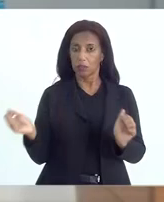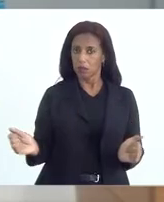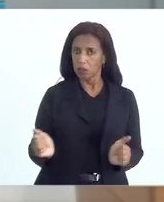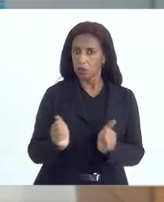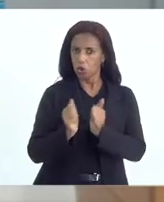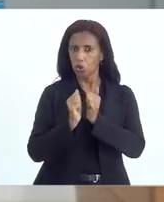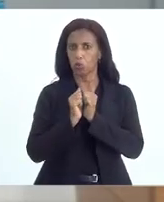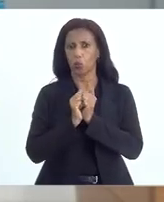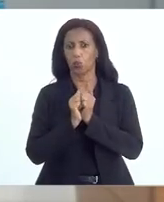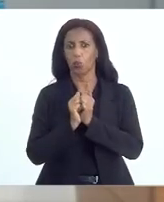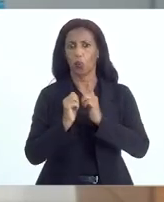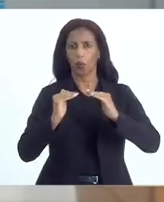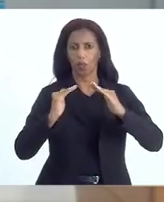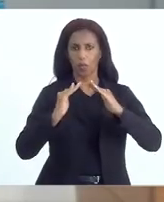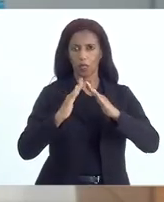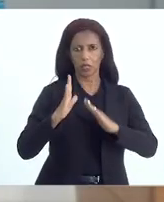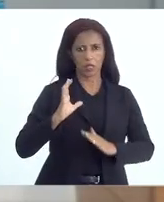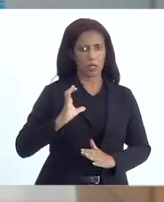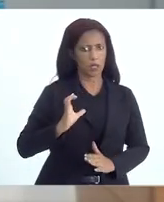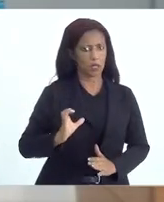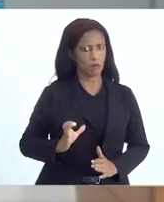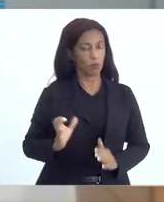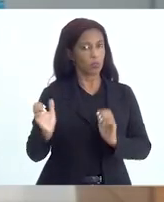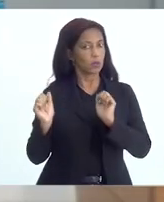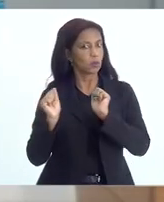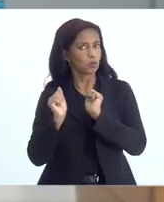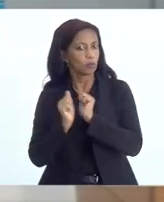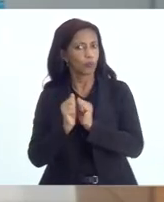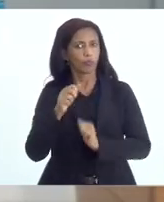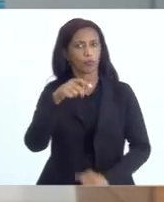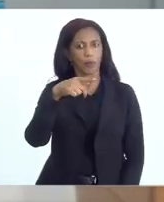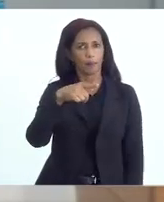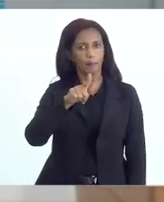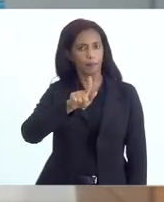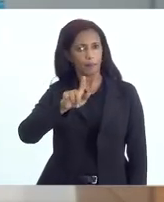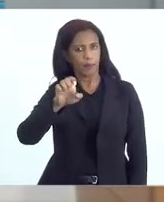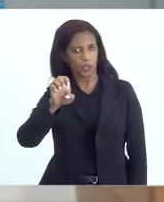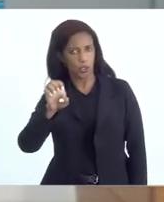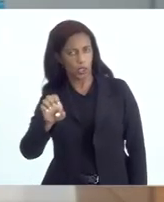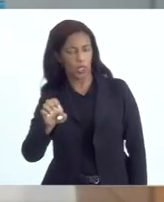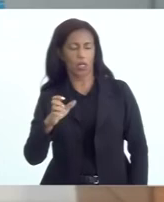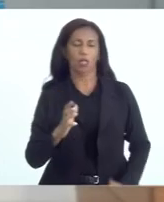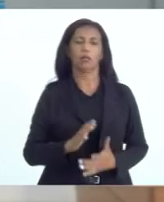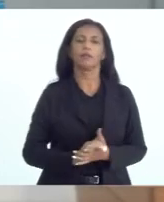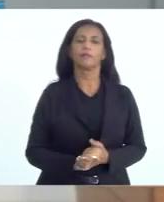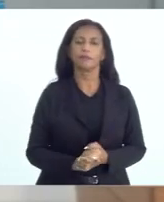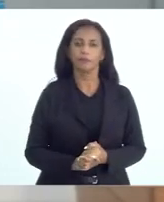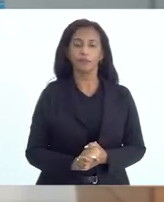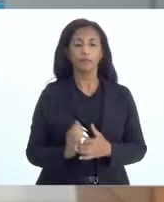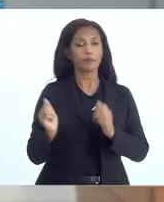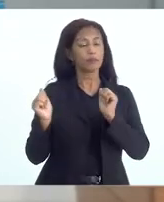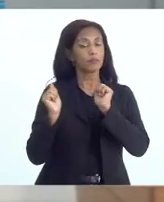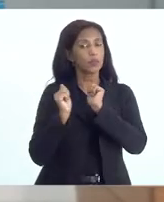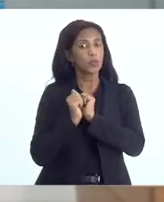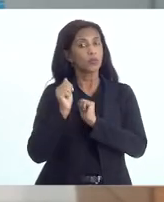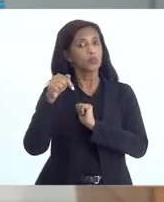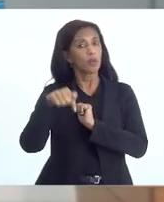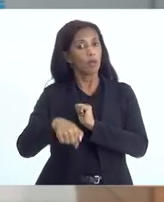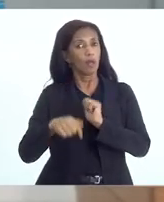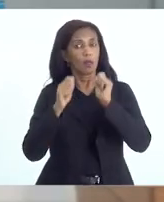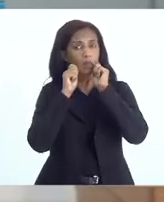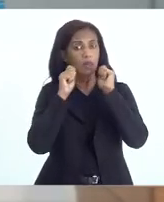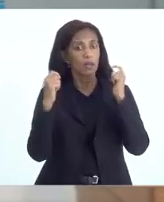Casa Civil para que o doutor Adilson tem que ser construído junto a pedir é que nós já fizemos consulta pje e junto a esta